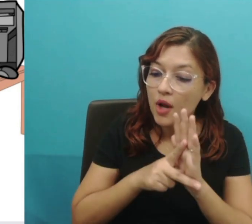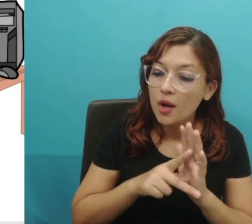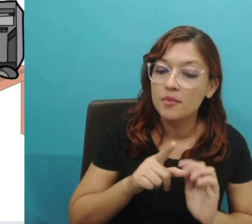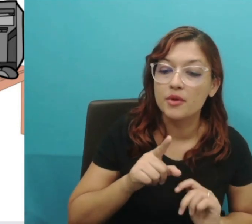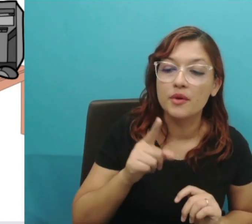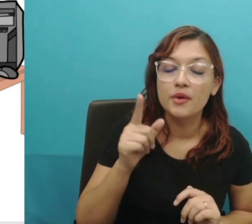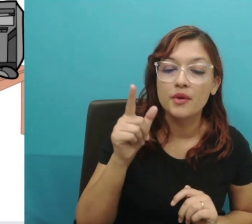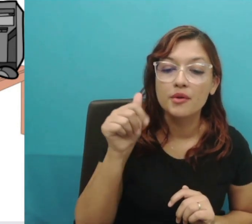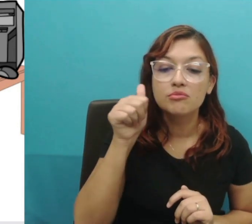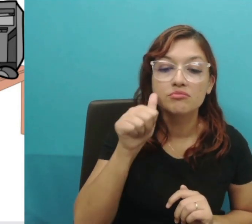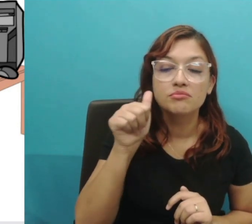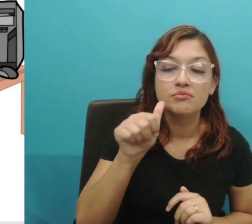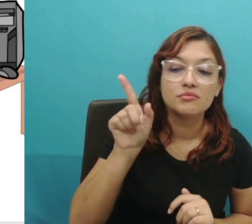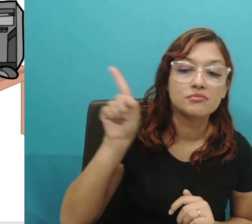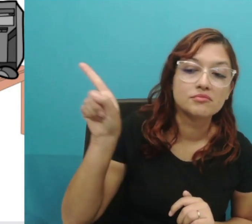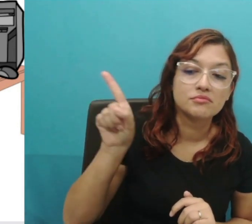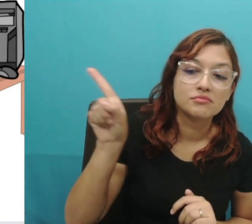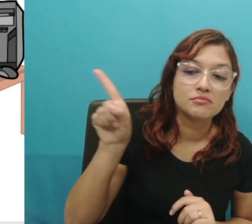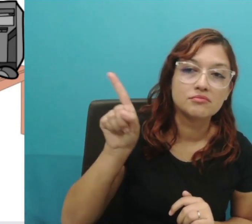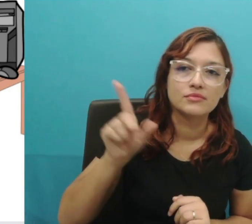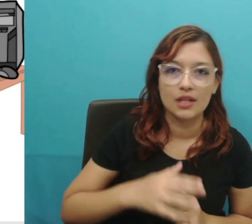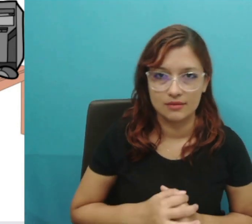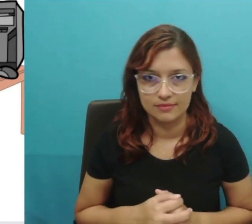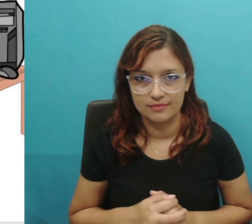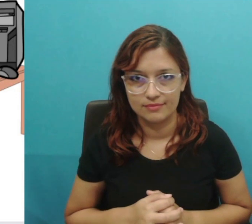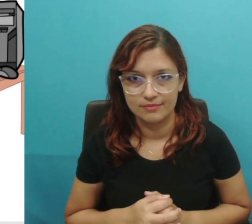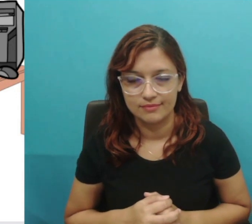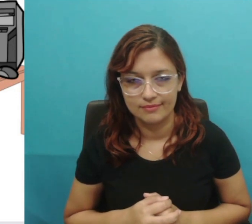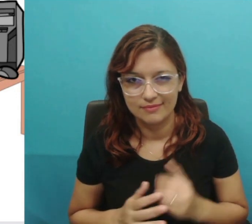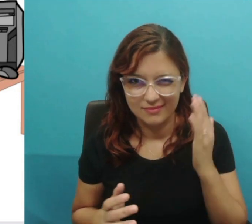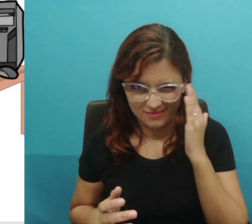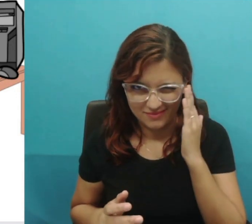Olha, aquele computador é seu.